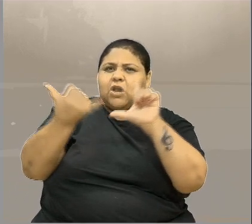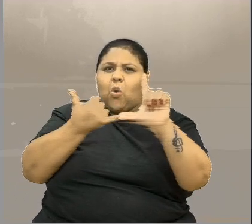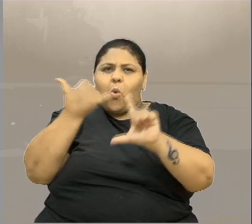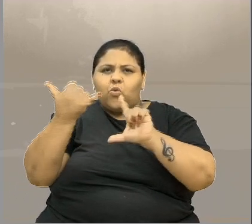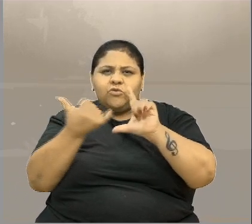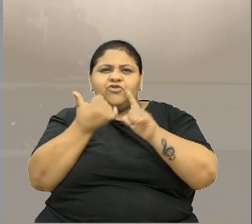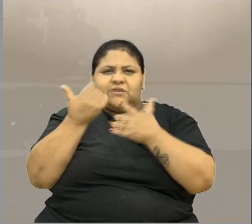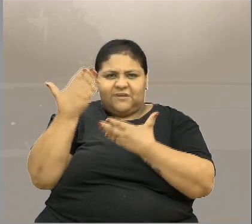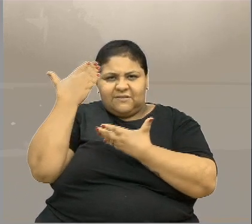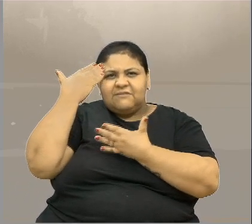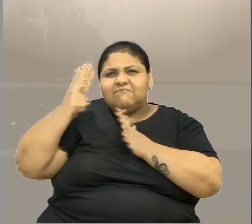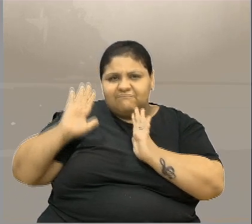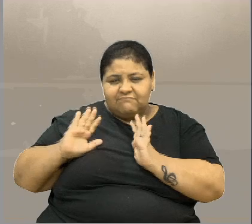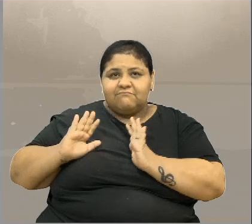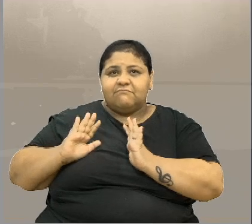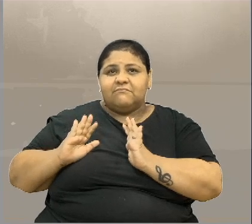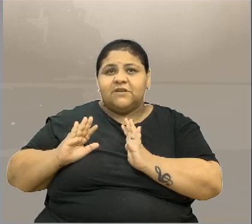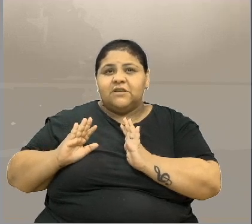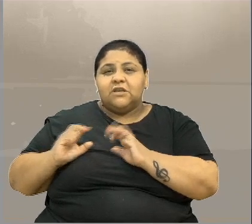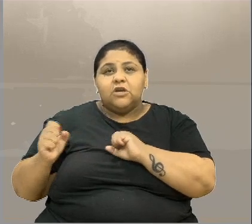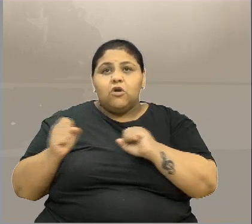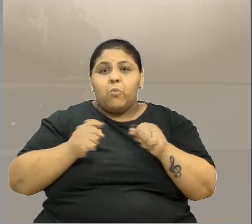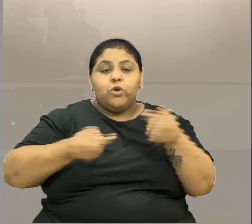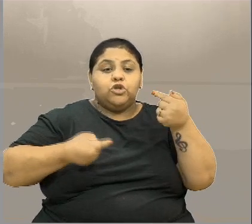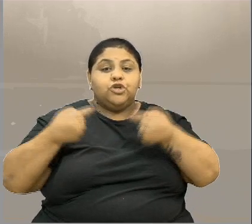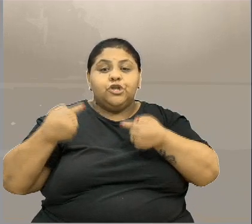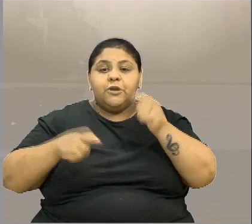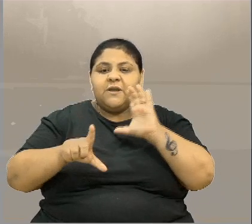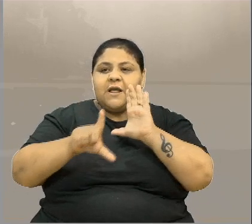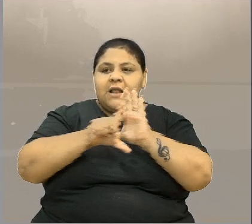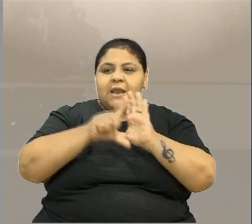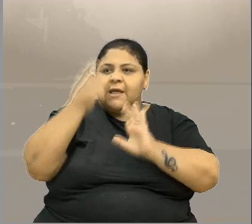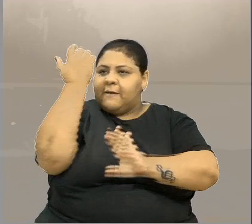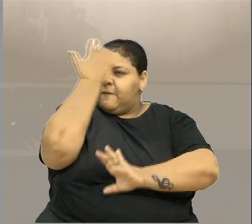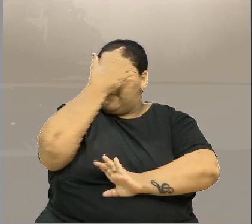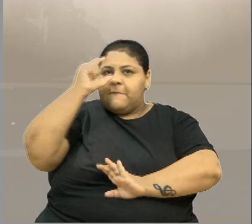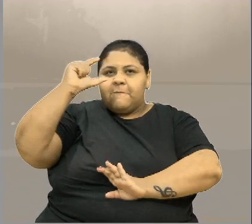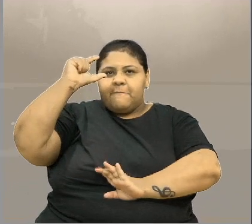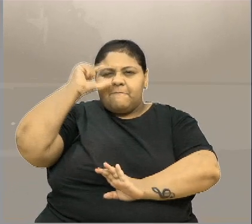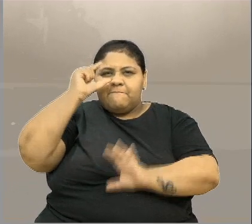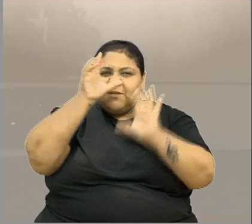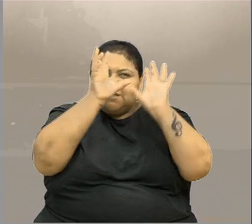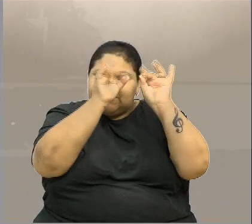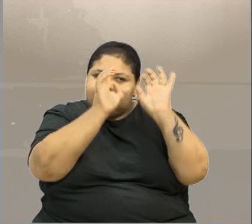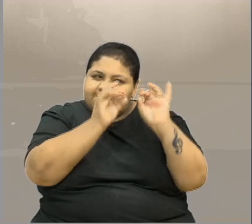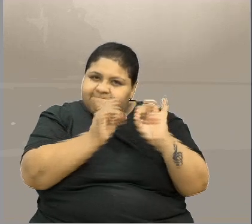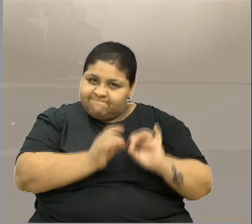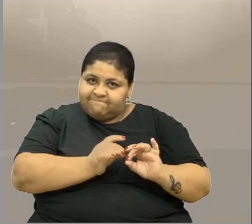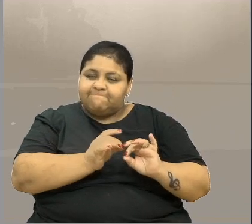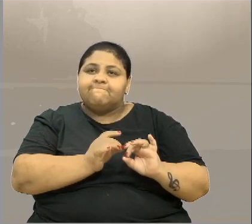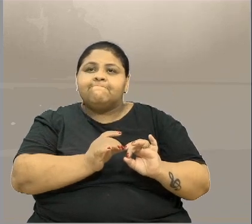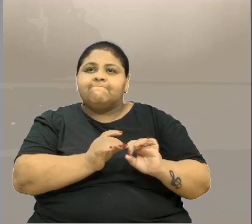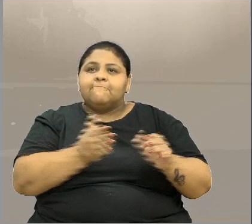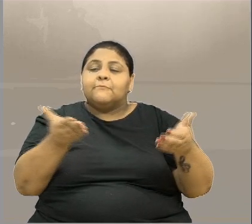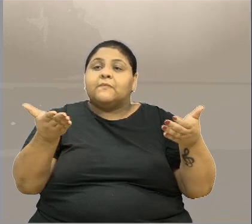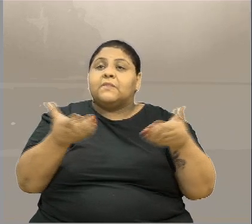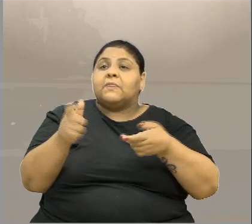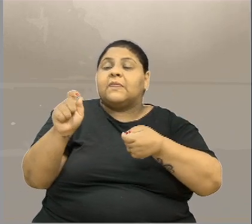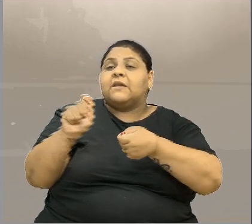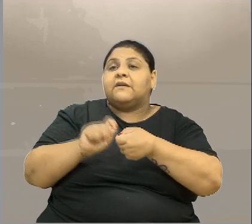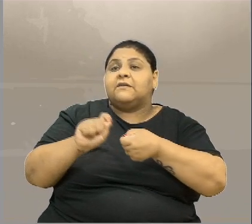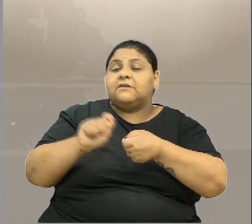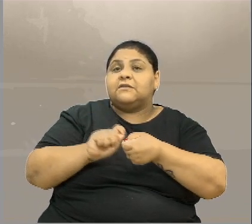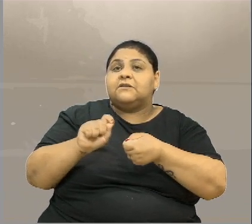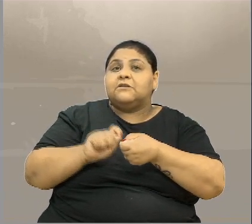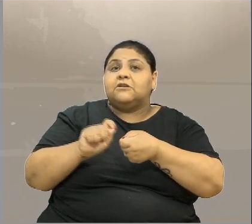descontraída, né? E a gente pôde debater, então, a Lei Maria da Penha em miúdos, né? Uma edição aí que foi feita especialmente